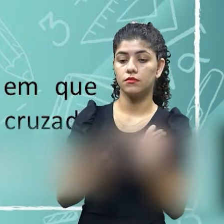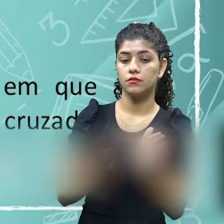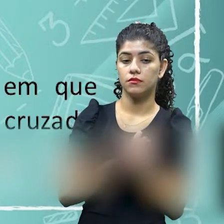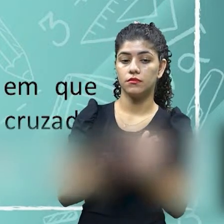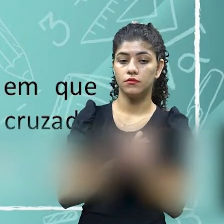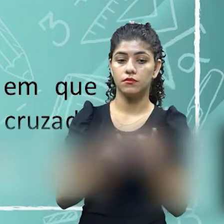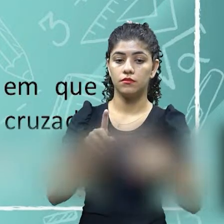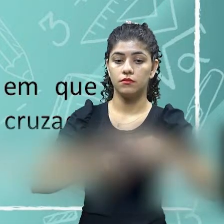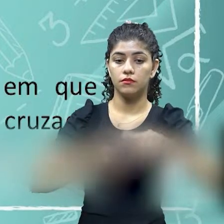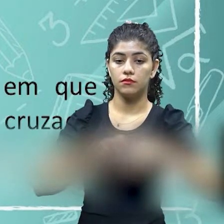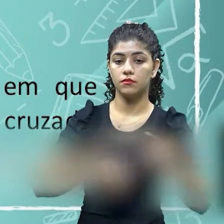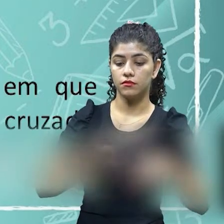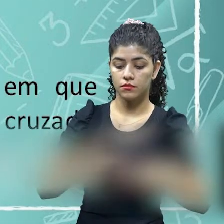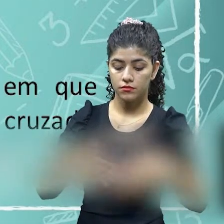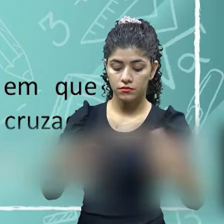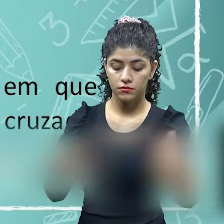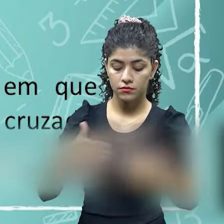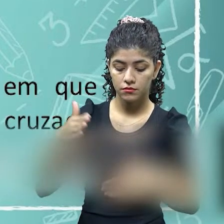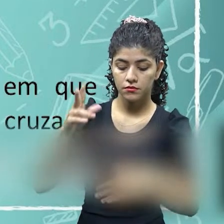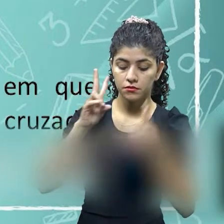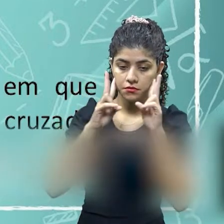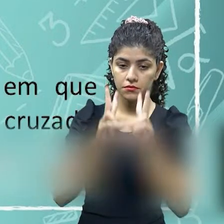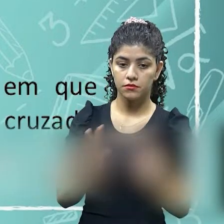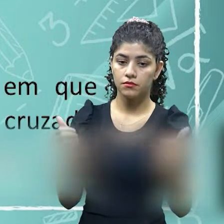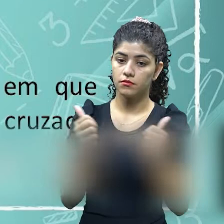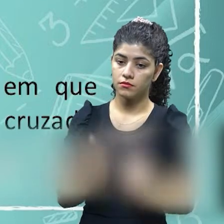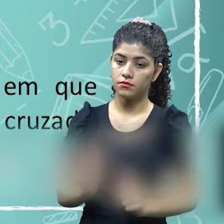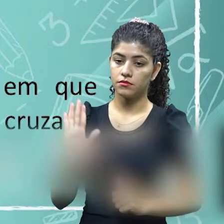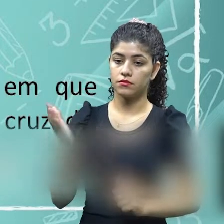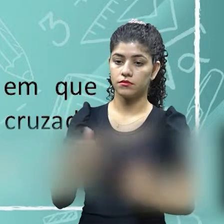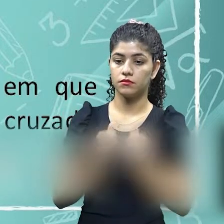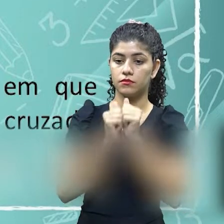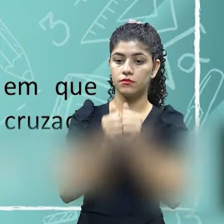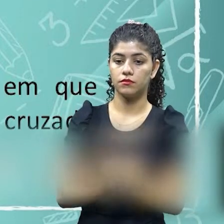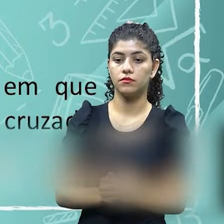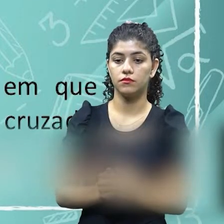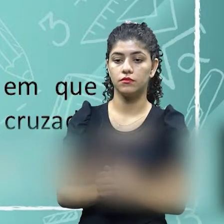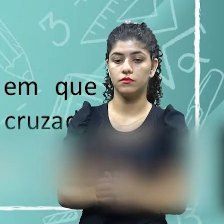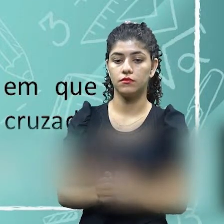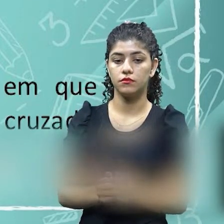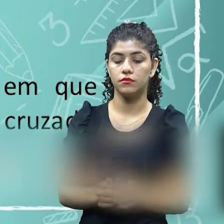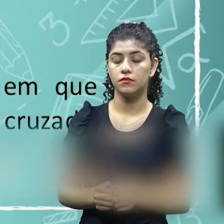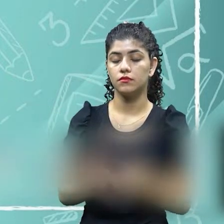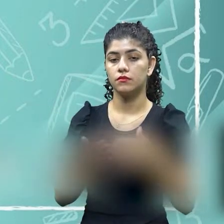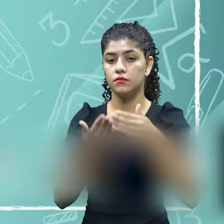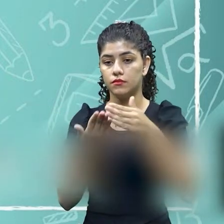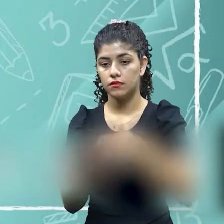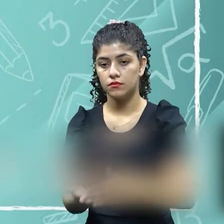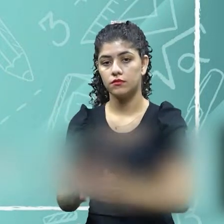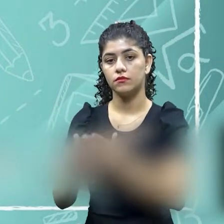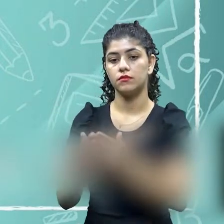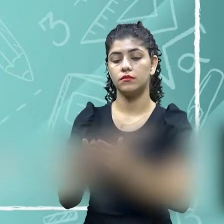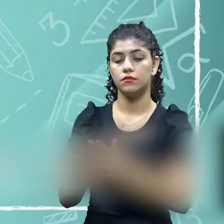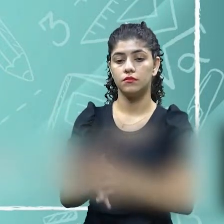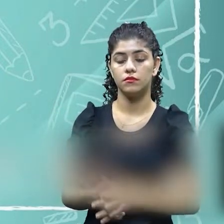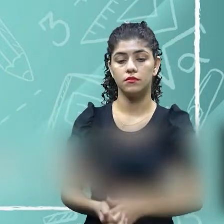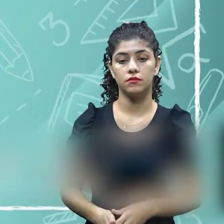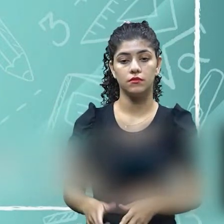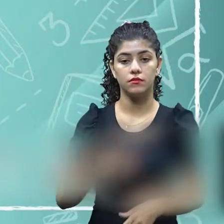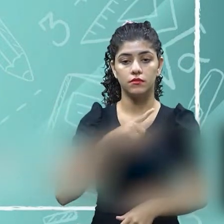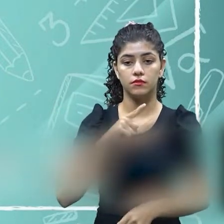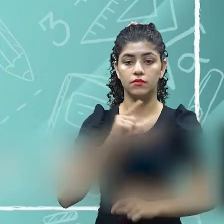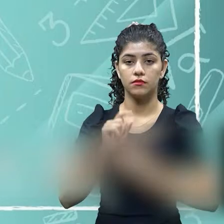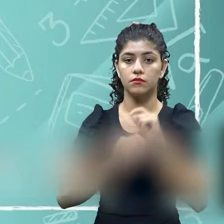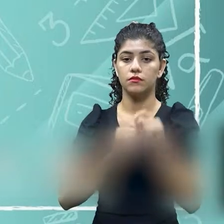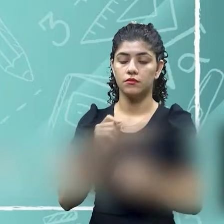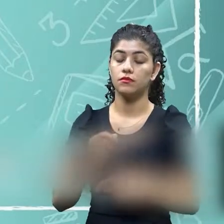produto desembaraçado para exportação junto ou costado do navio. Então, temos aqui mais